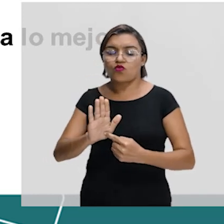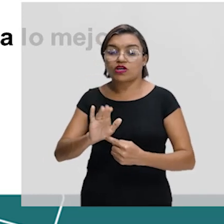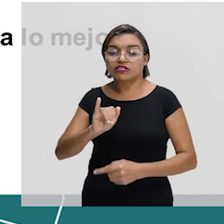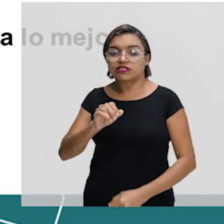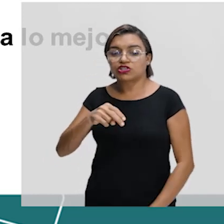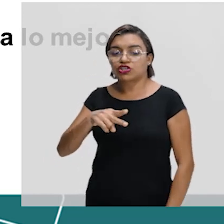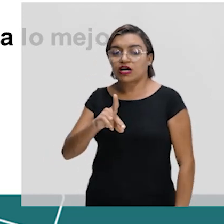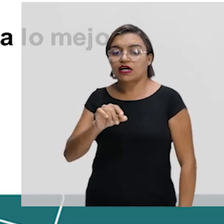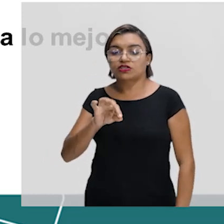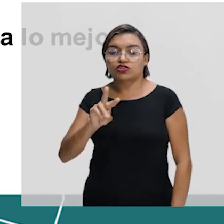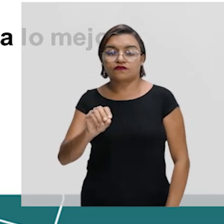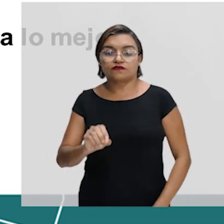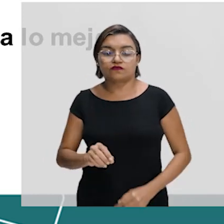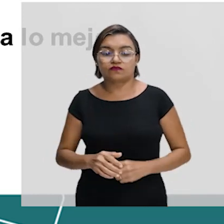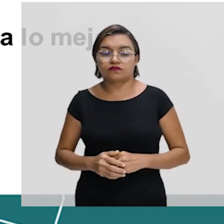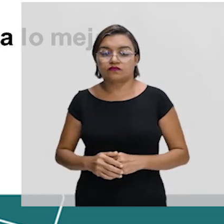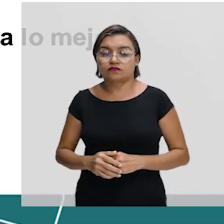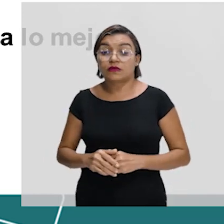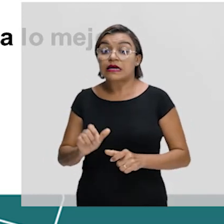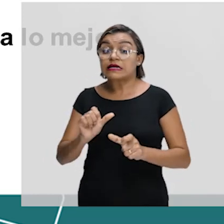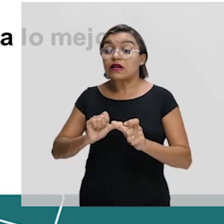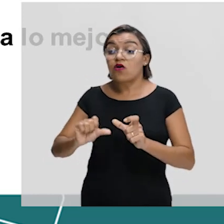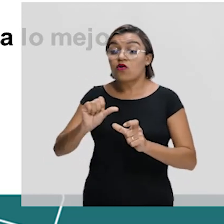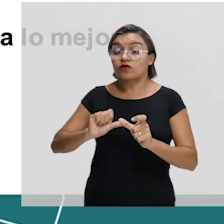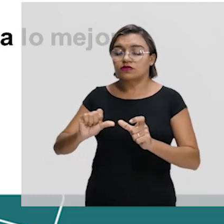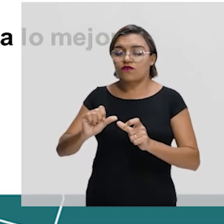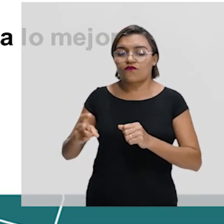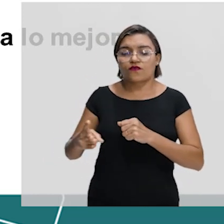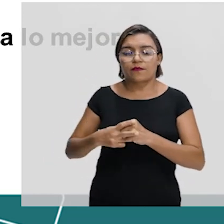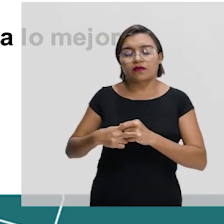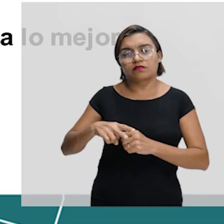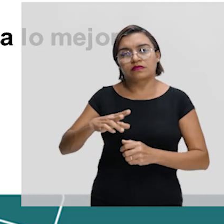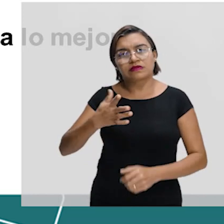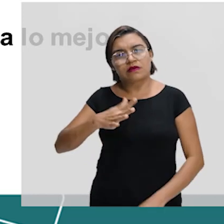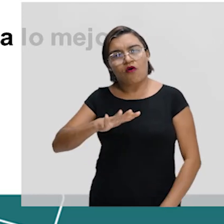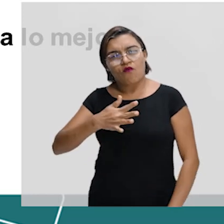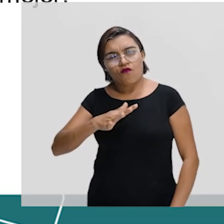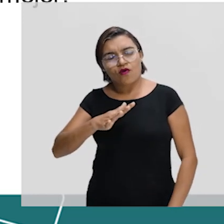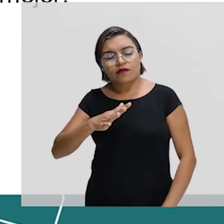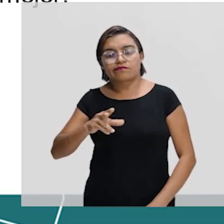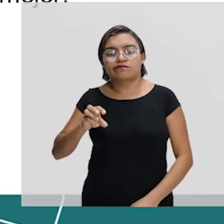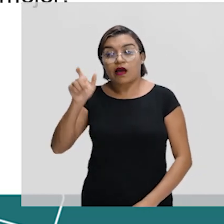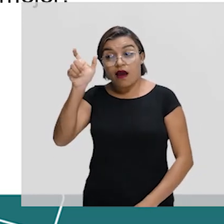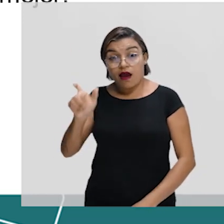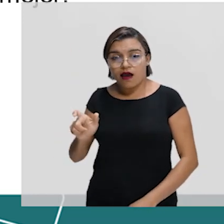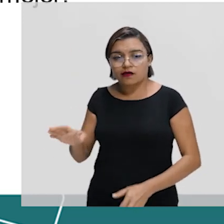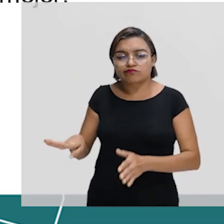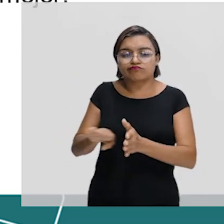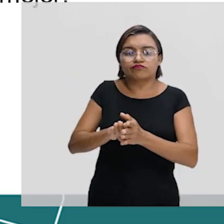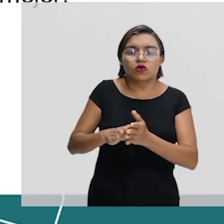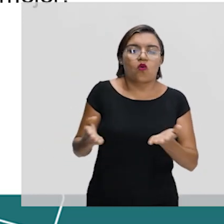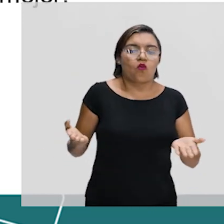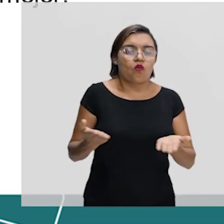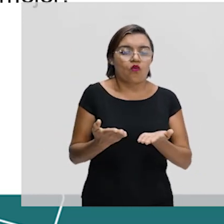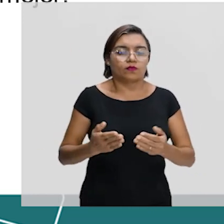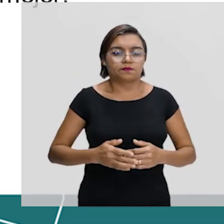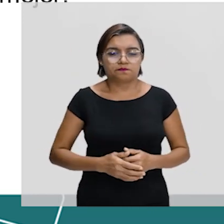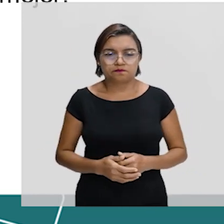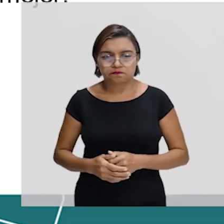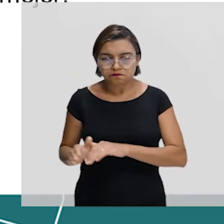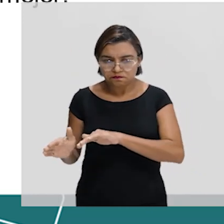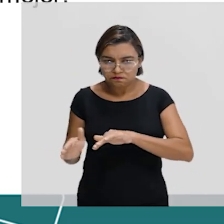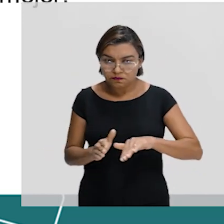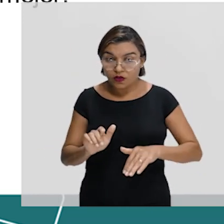A lo mejor, tá? Para talvez. Então, talvez Maria chegue cedo hoje. Um outro uso do verbo